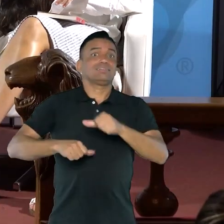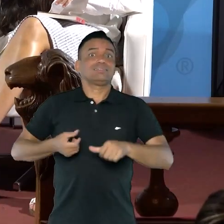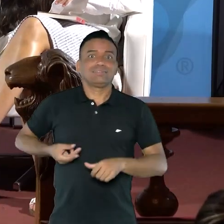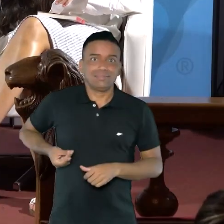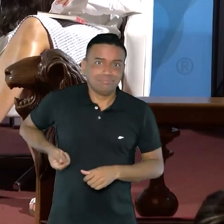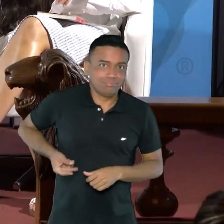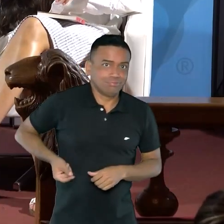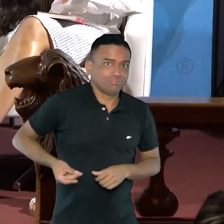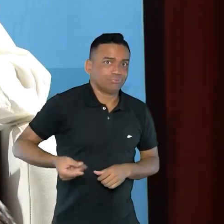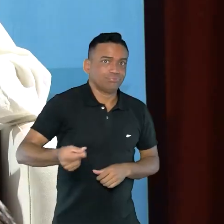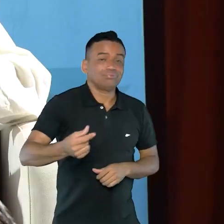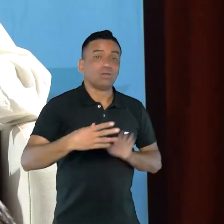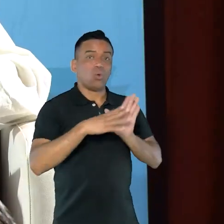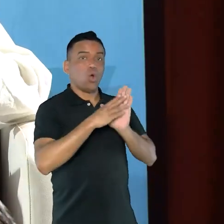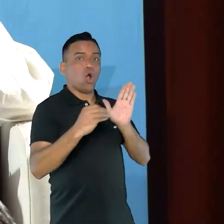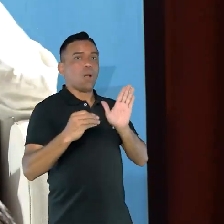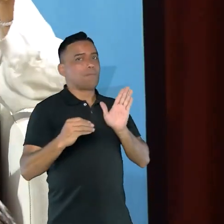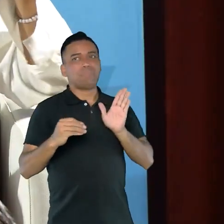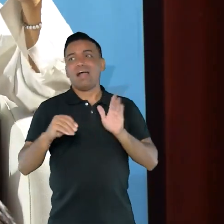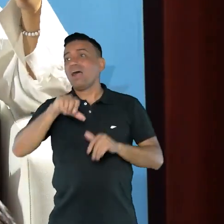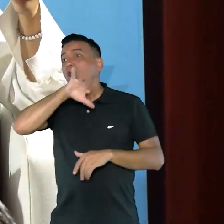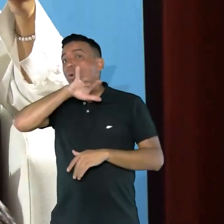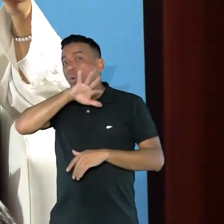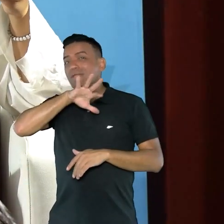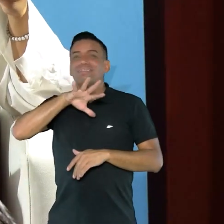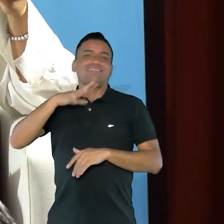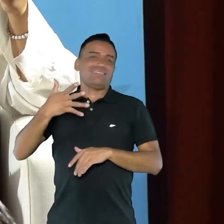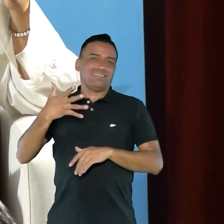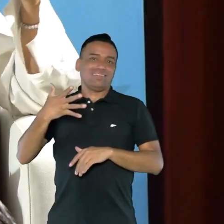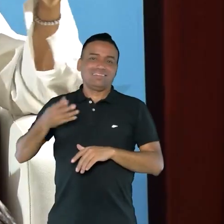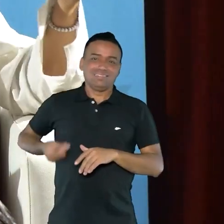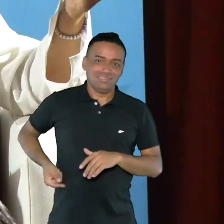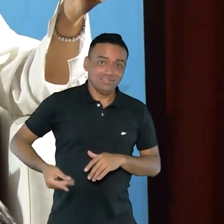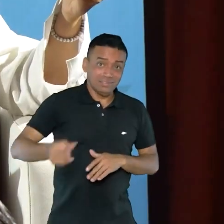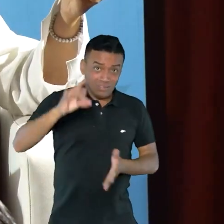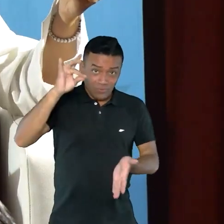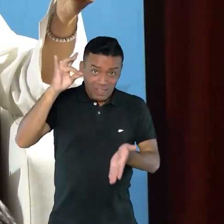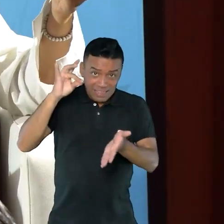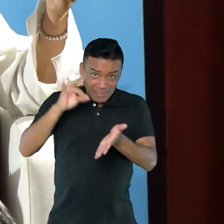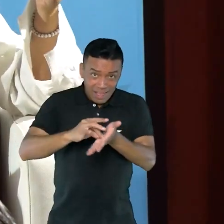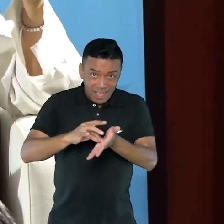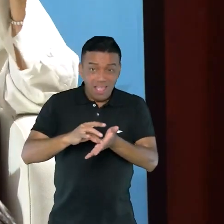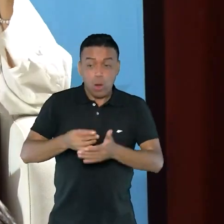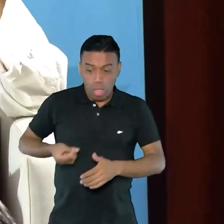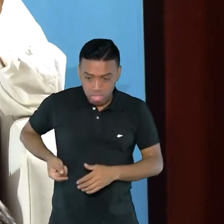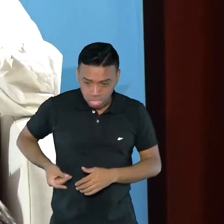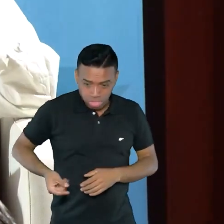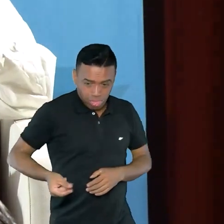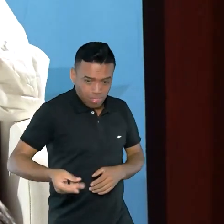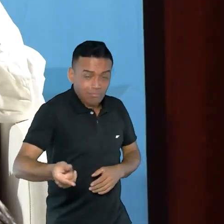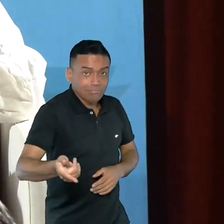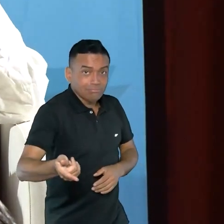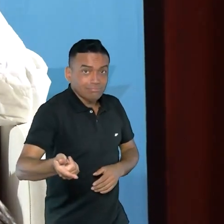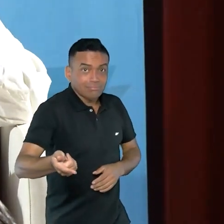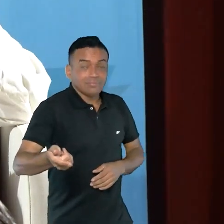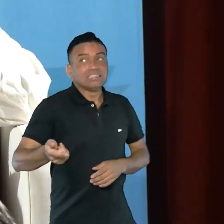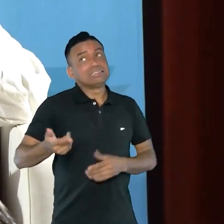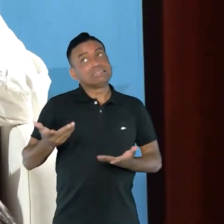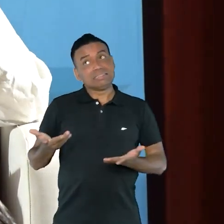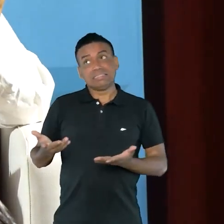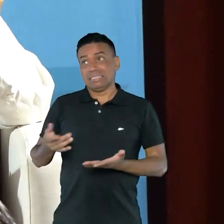da eternidade. Tudo que é verdadeiro seria eterno. Então, aquilo que